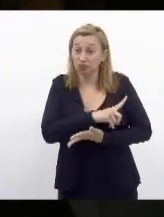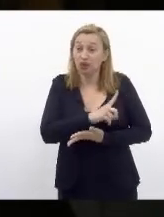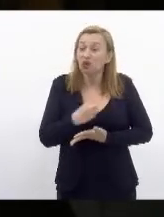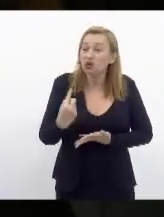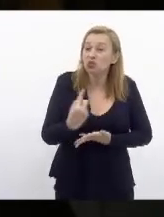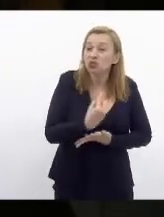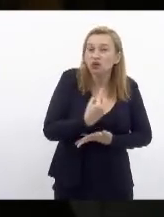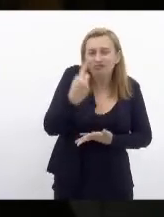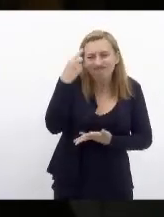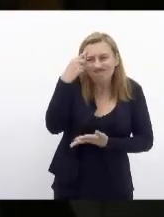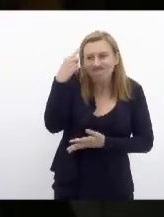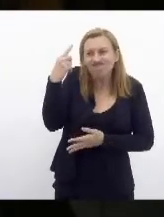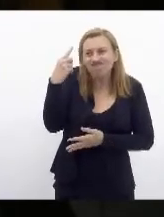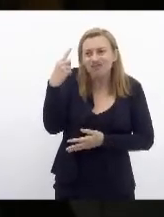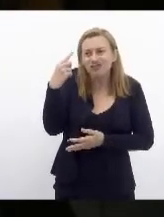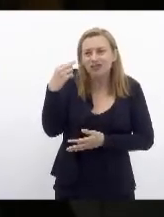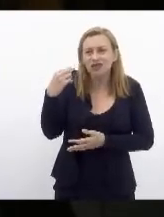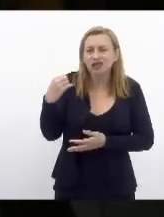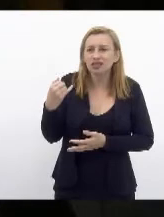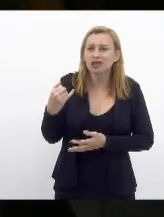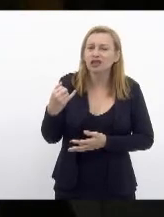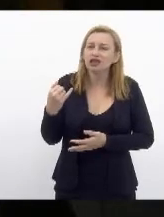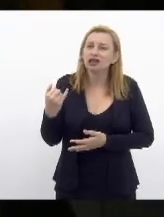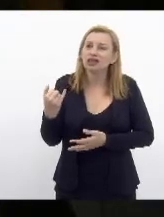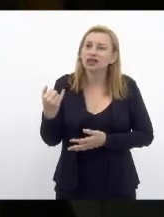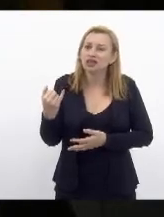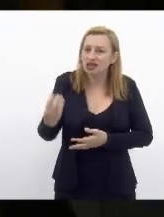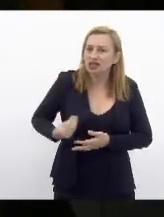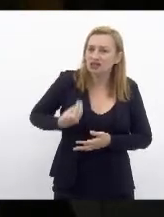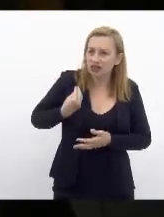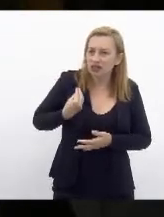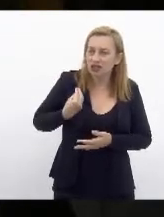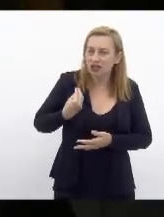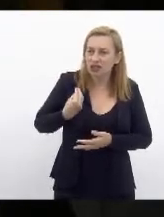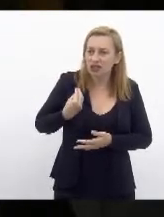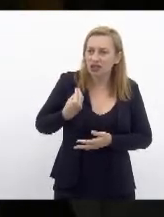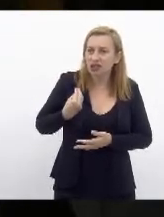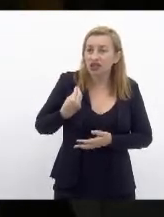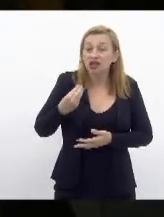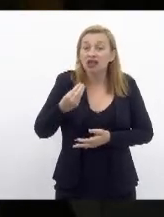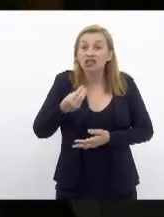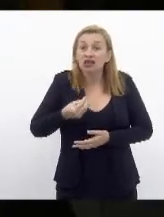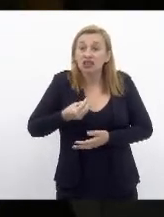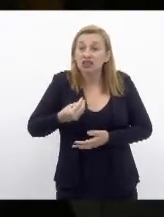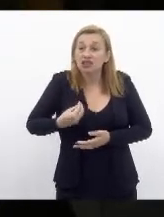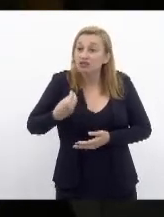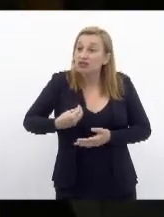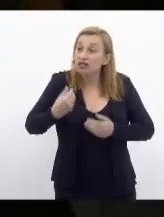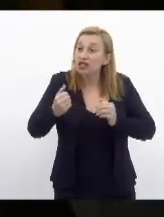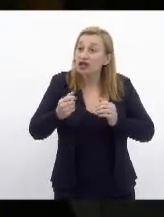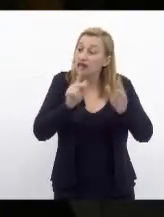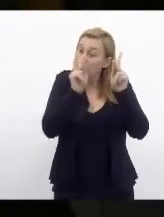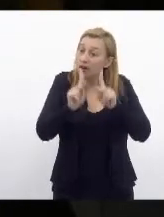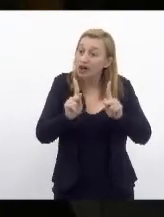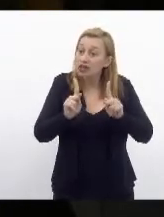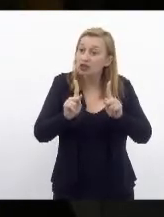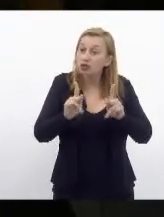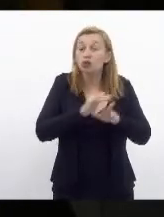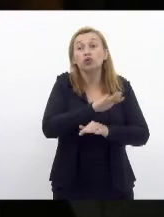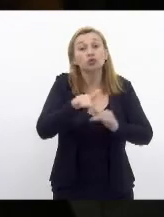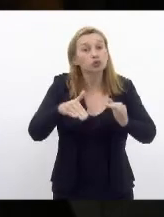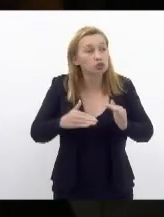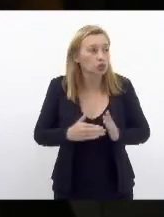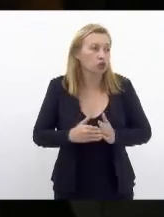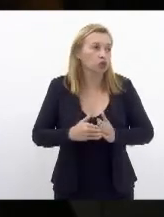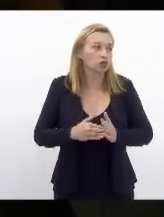nosso ideário seria, nessa vida efêmera, viver de bem com todos.